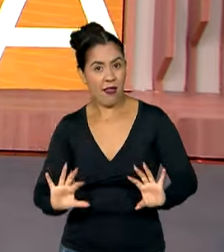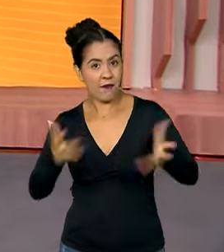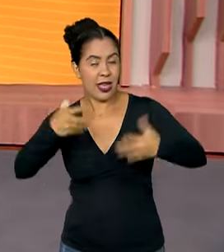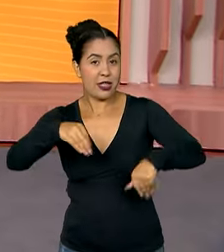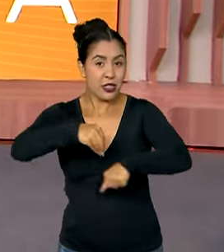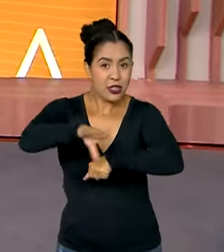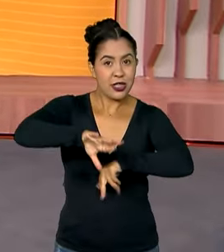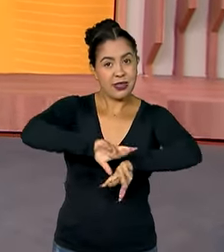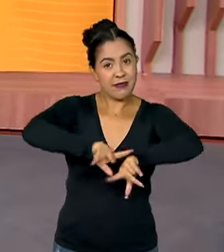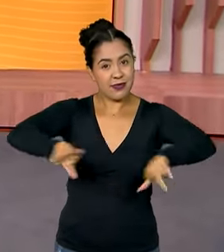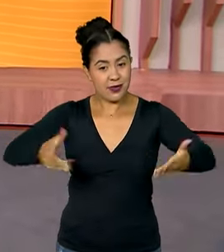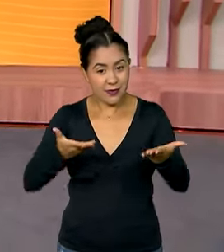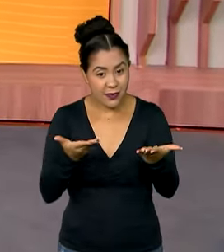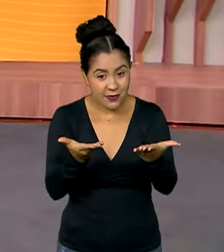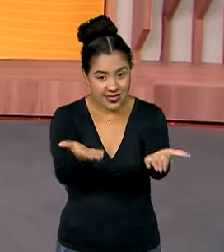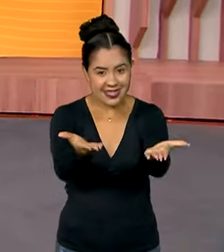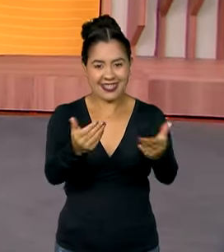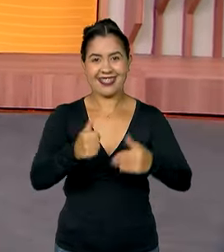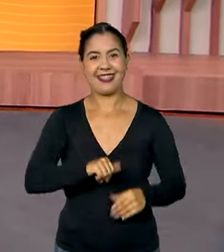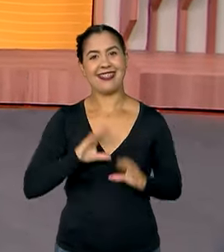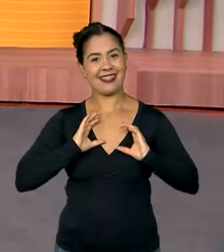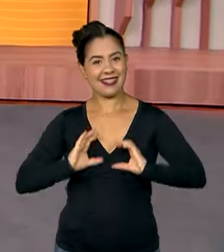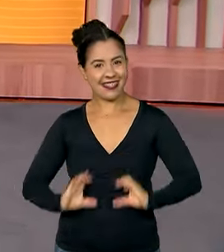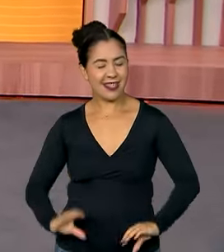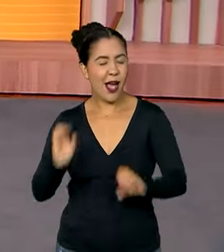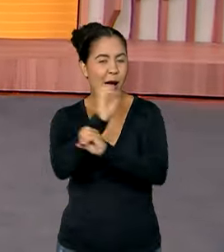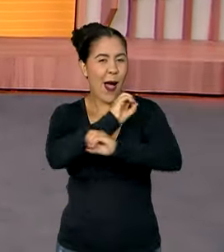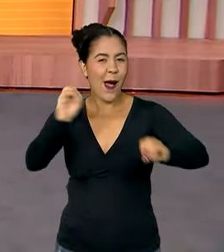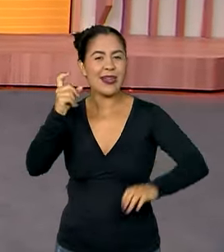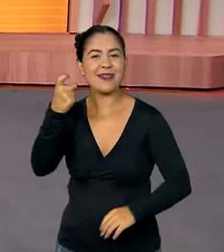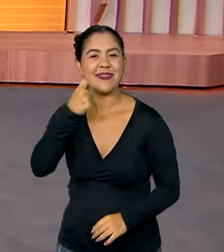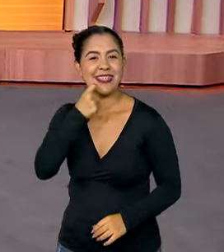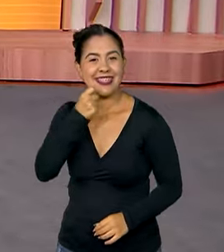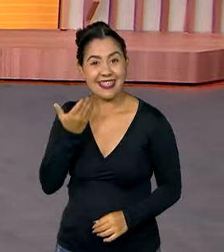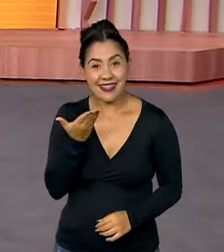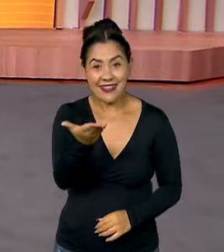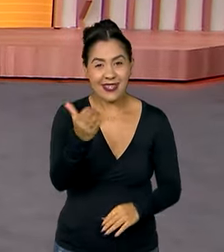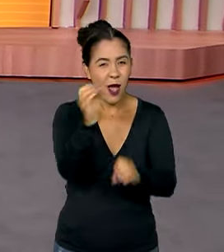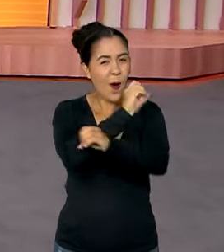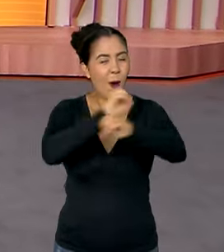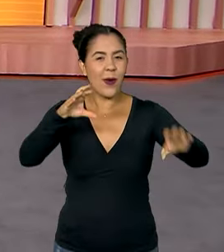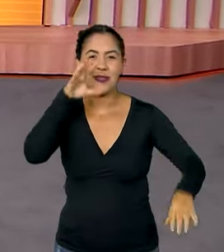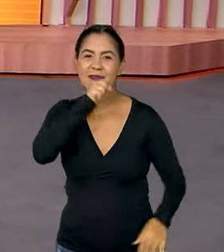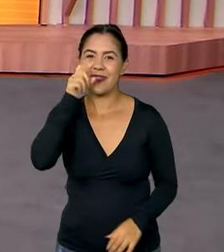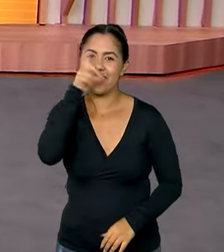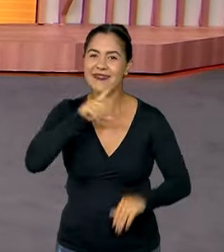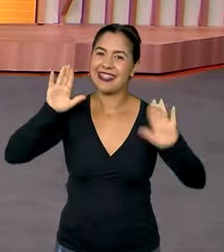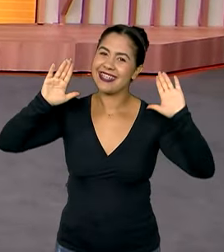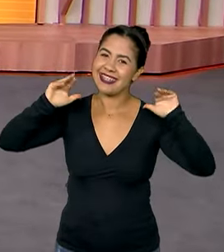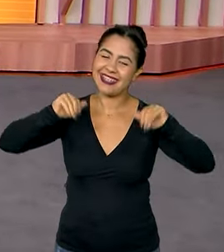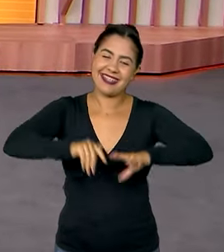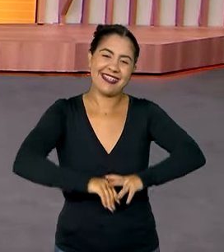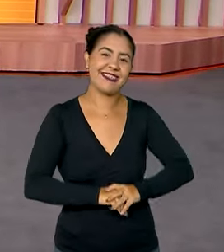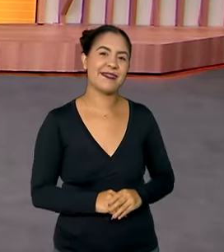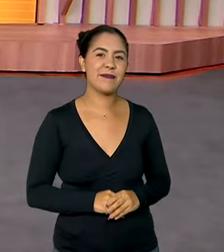dicas e serviços para você, cidadão. Uma ótima sexta-feira, um ótimo fim de semana. Tchau. Tchau.